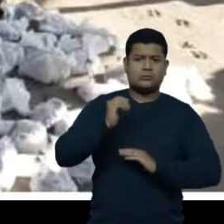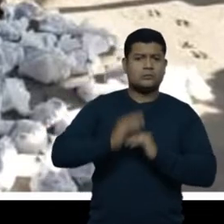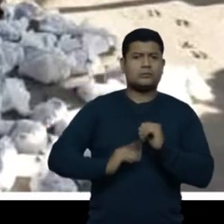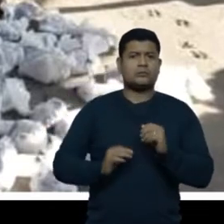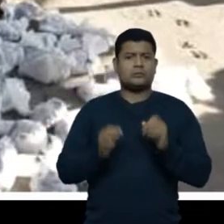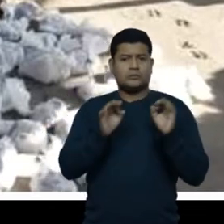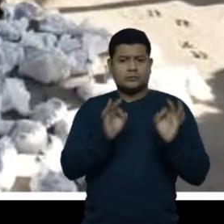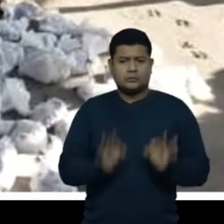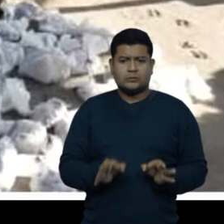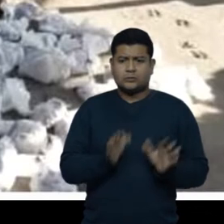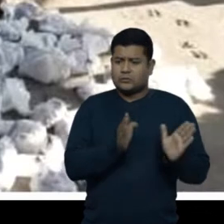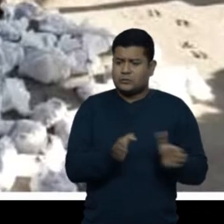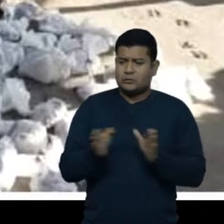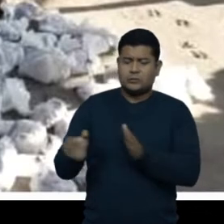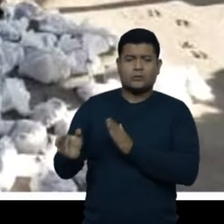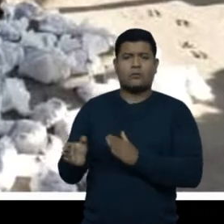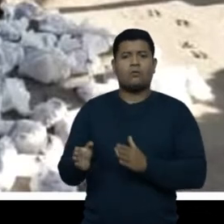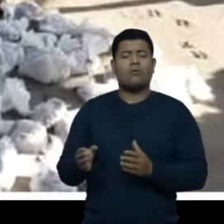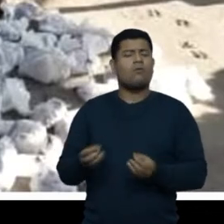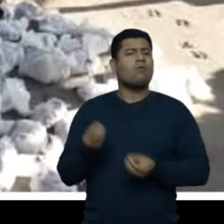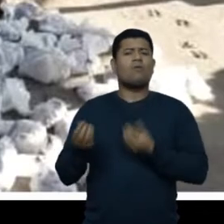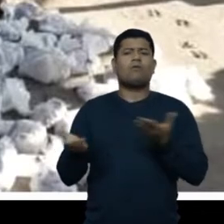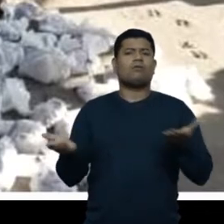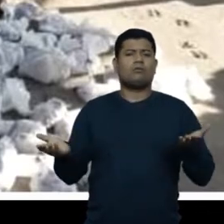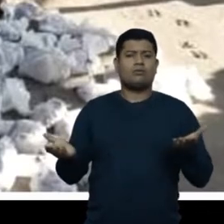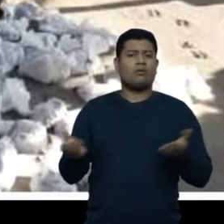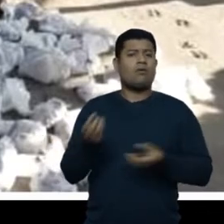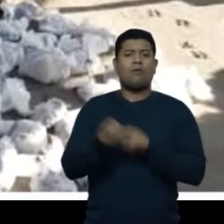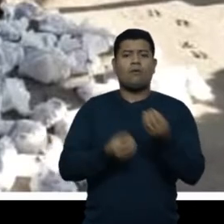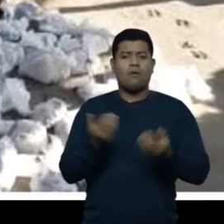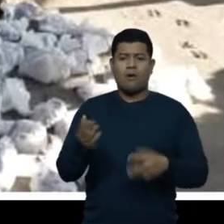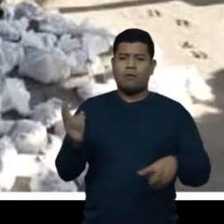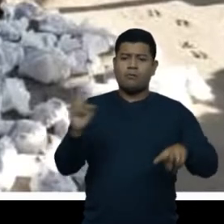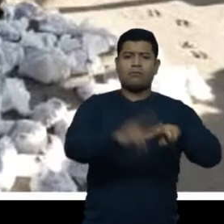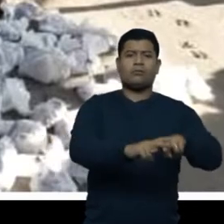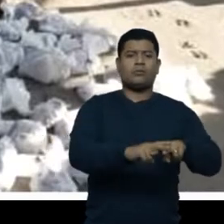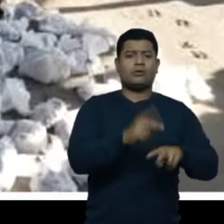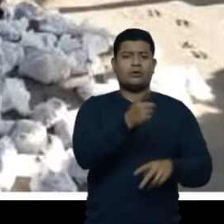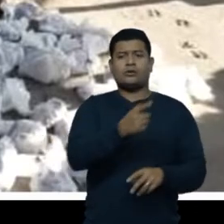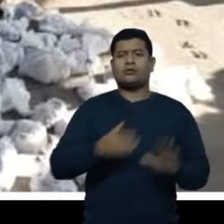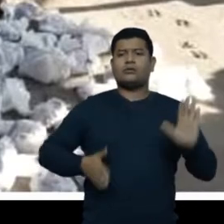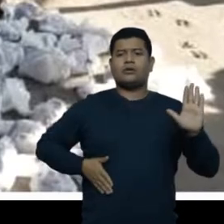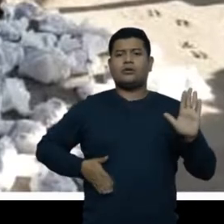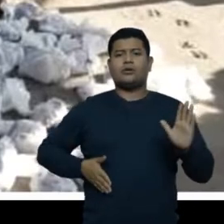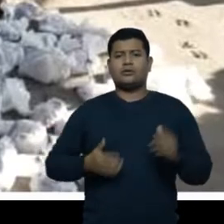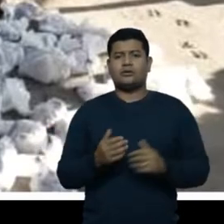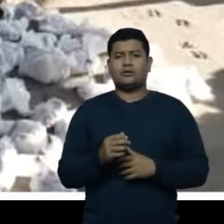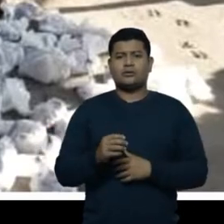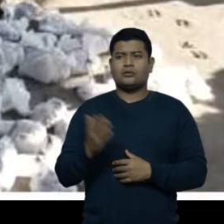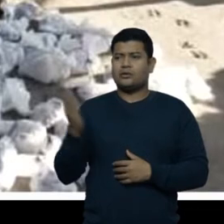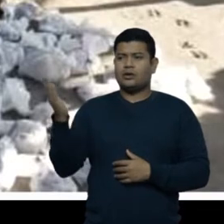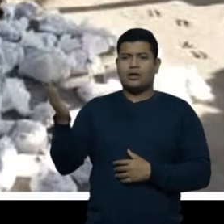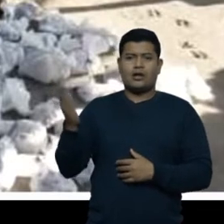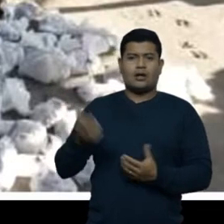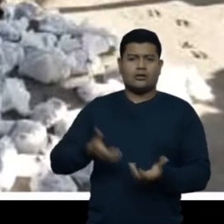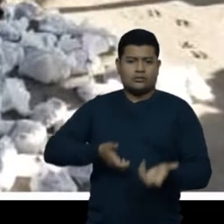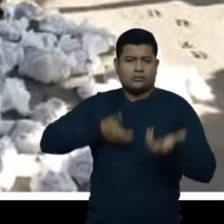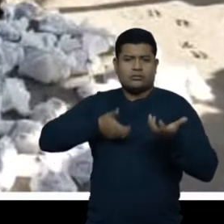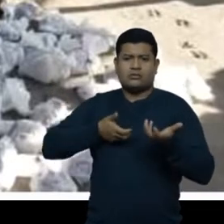operação? Como é que você vai prender marginais com esse tipo de armamento,